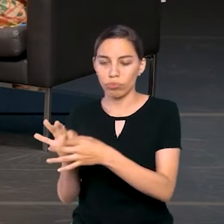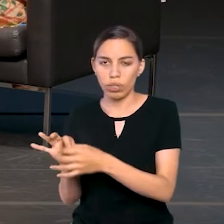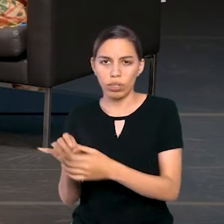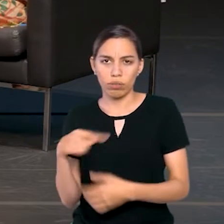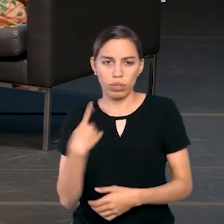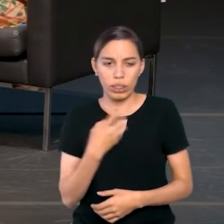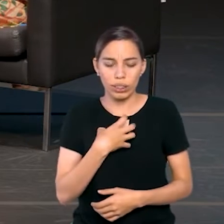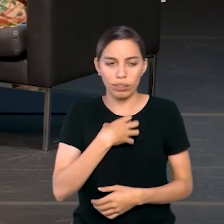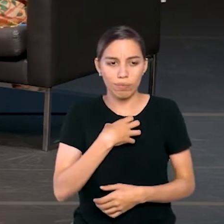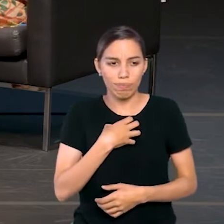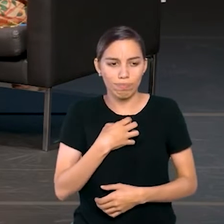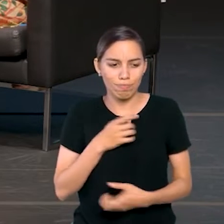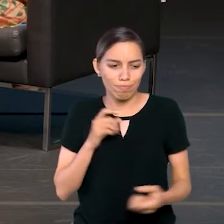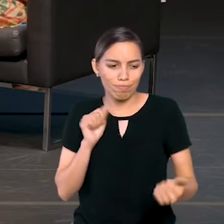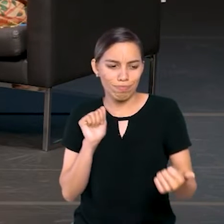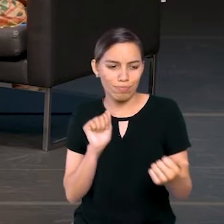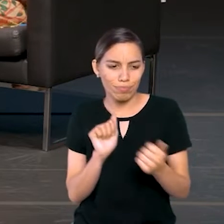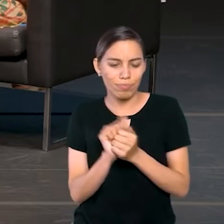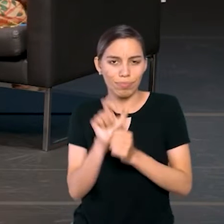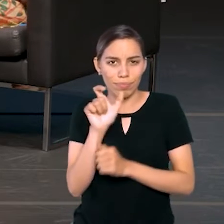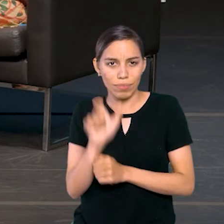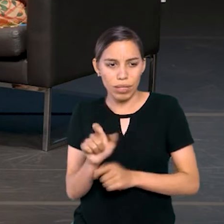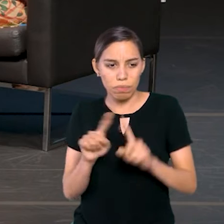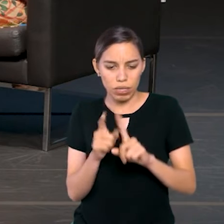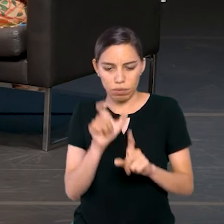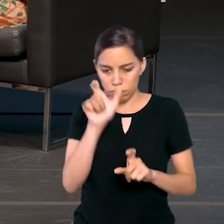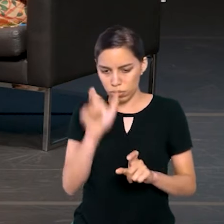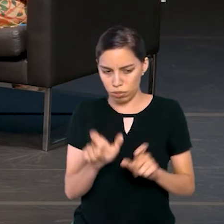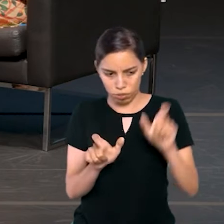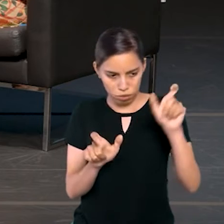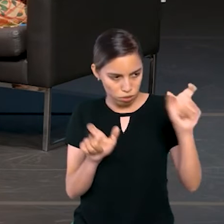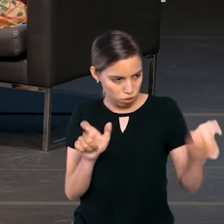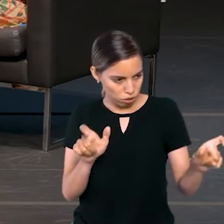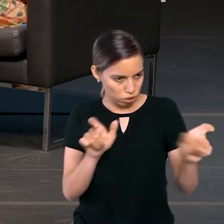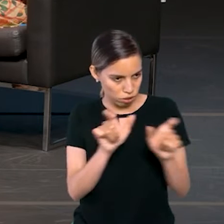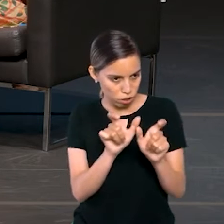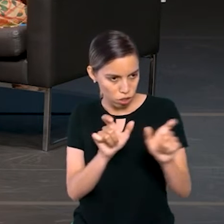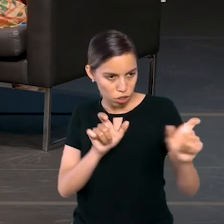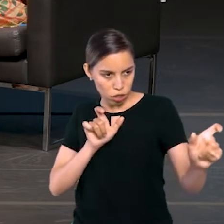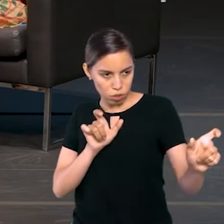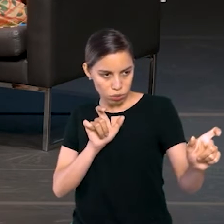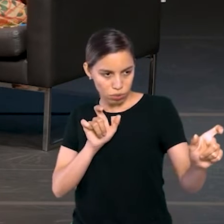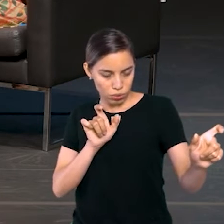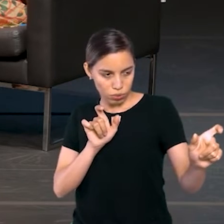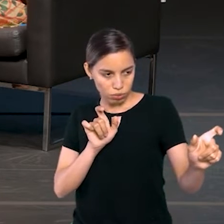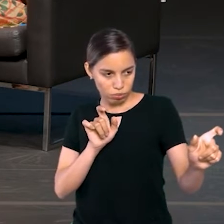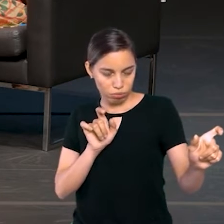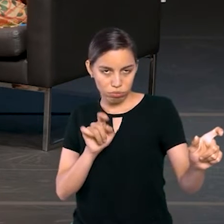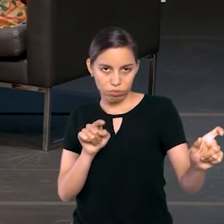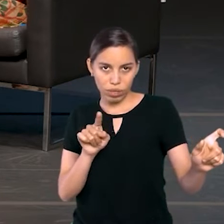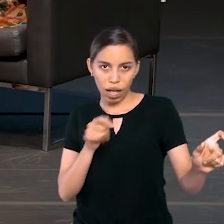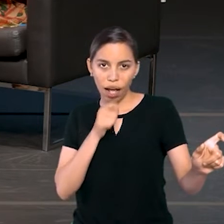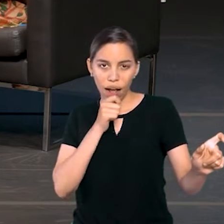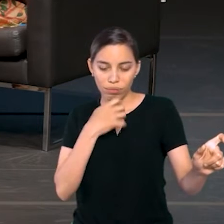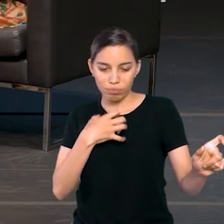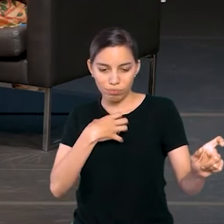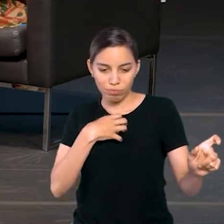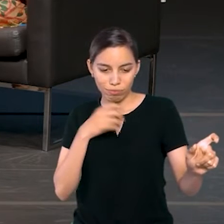que essa presença não esteja no mesmo espaço físico, né? E eu acho que é um exemplo aqui do quanto que esse